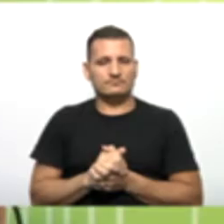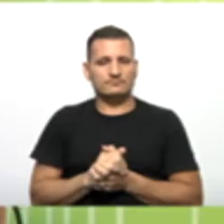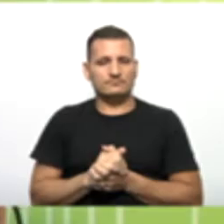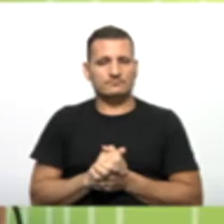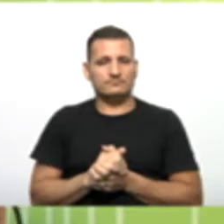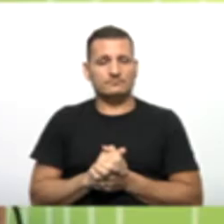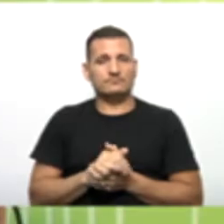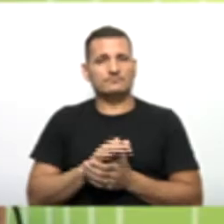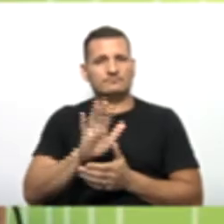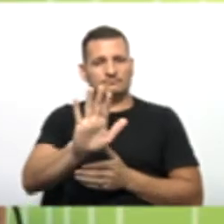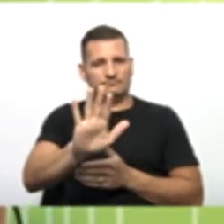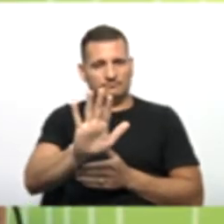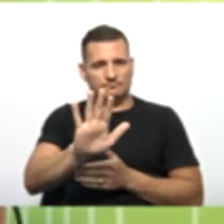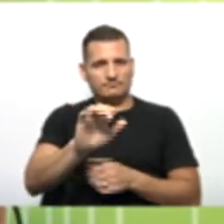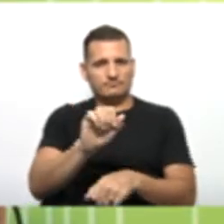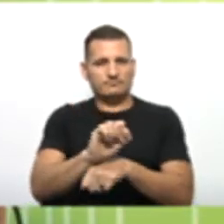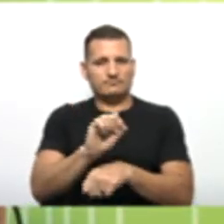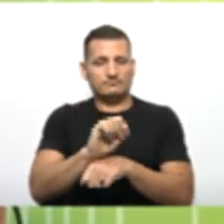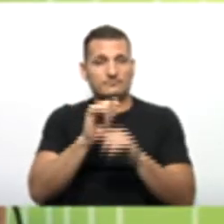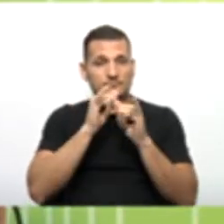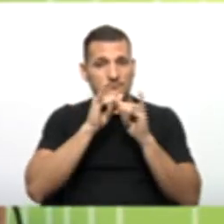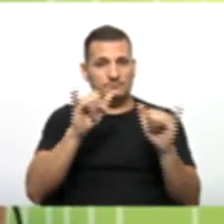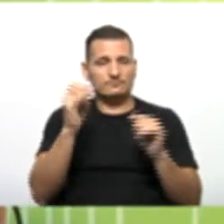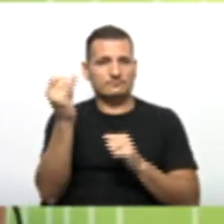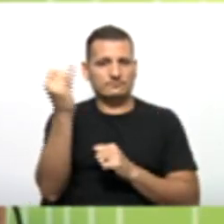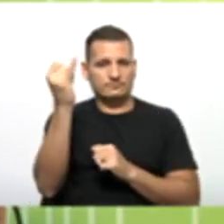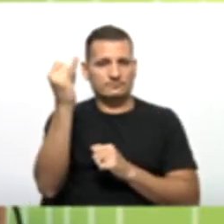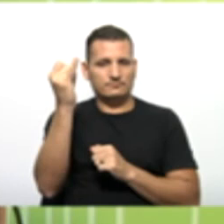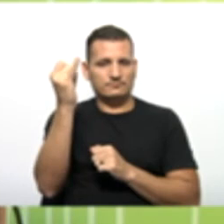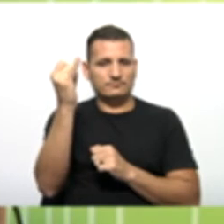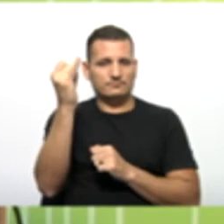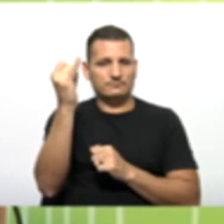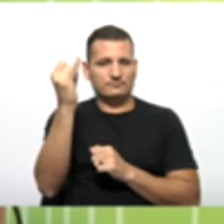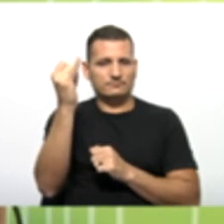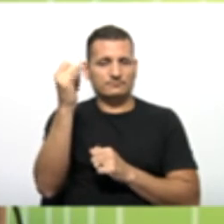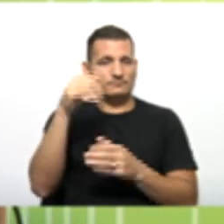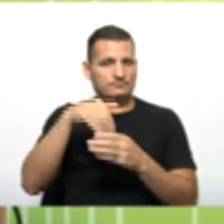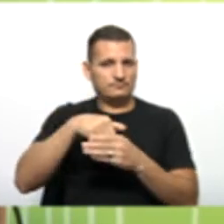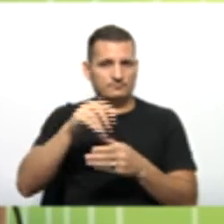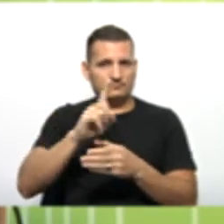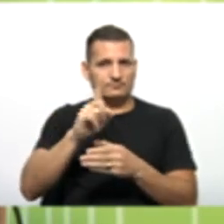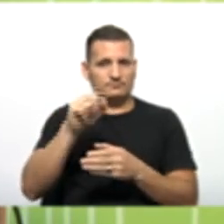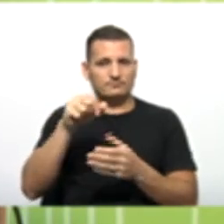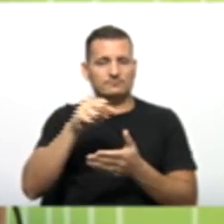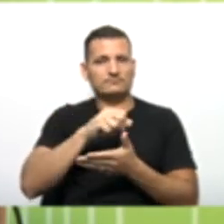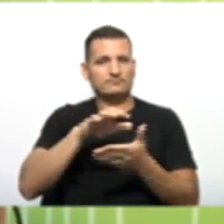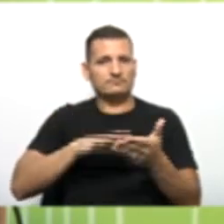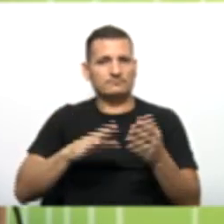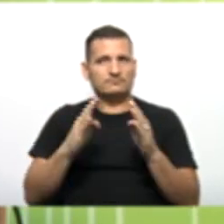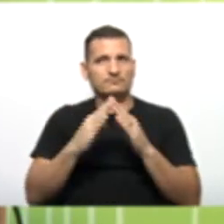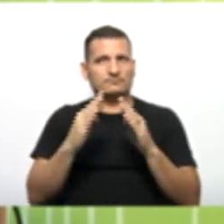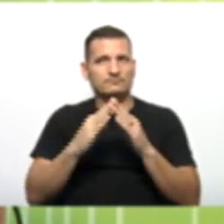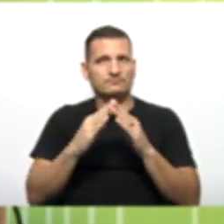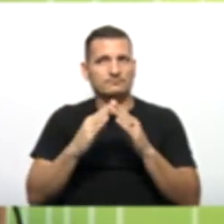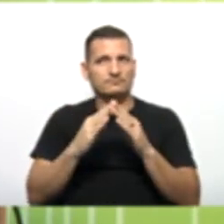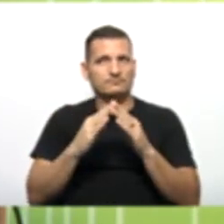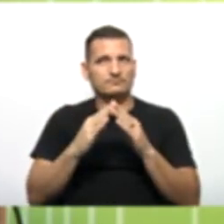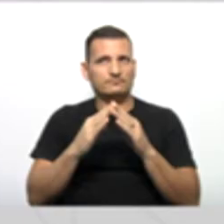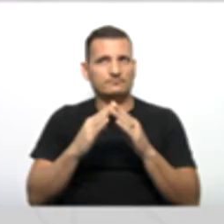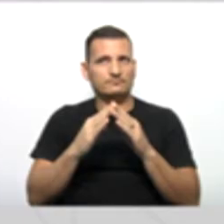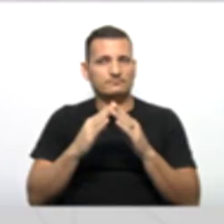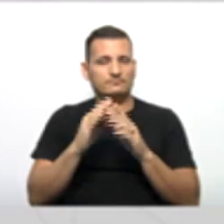gente. Não levanta da cadeira ainda não, que eu tenho um recado importante para vocês aqui, tá? Não é eleição não, gente. É nossa atividade de percurso. Olha só aqui no slide o